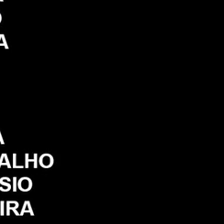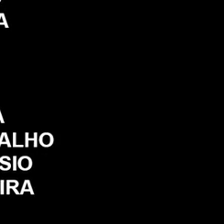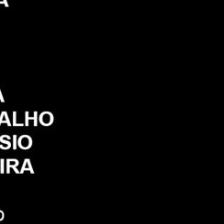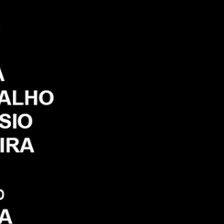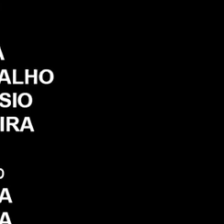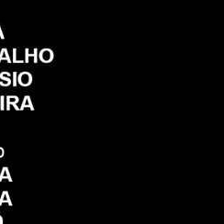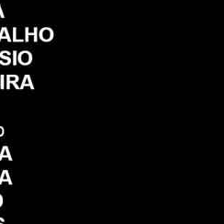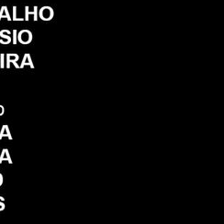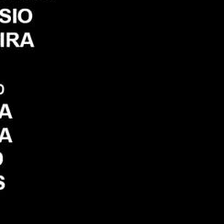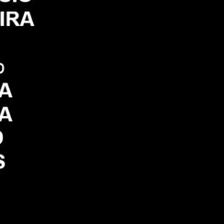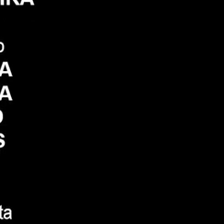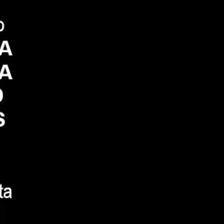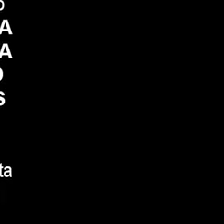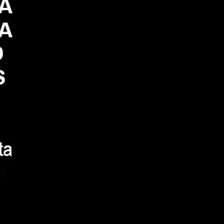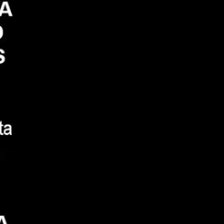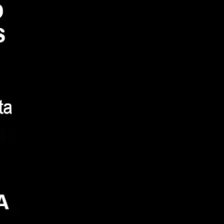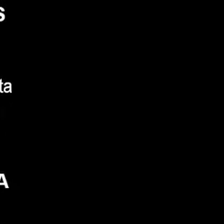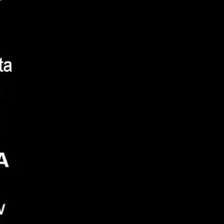r